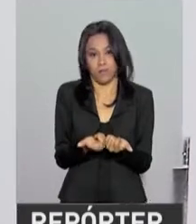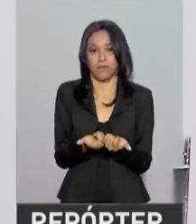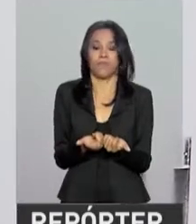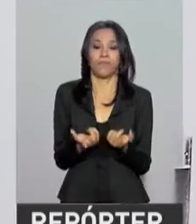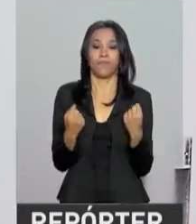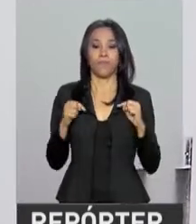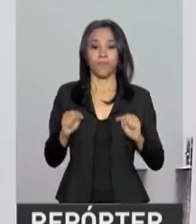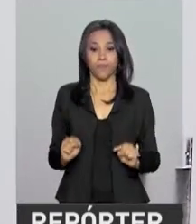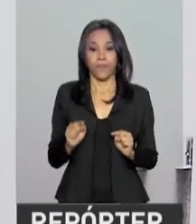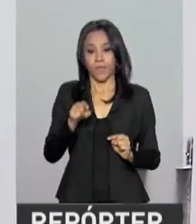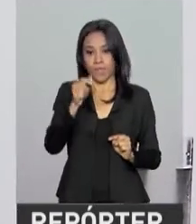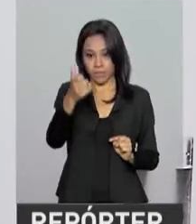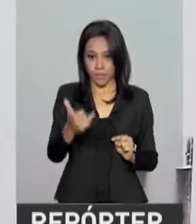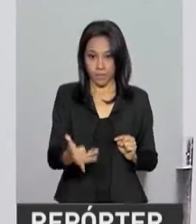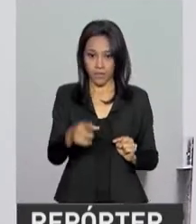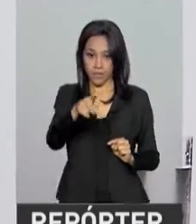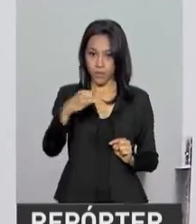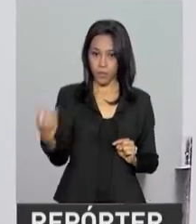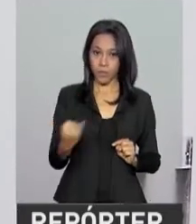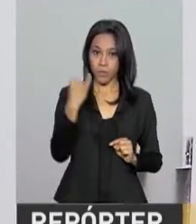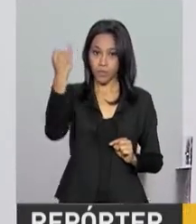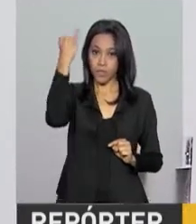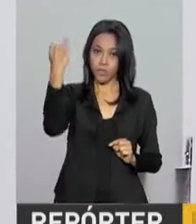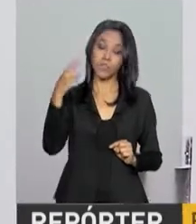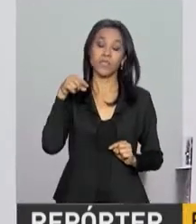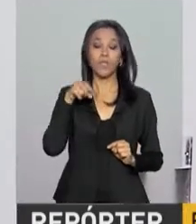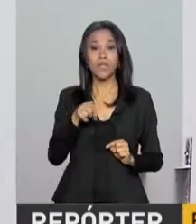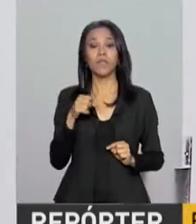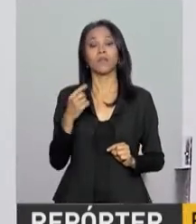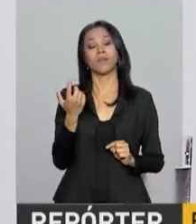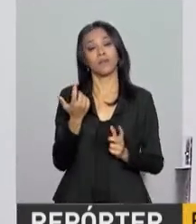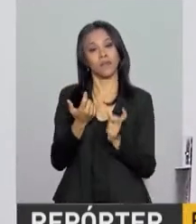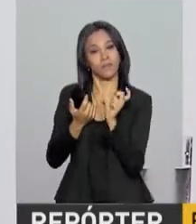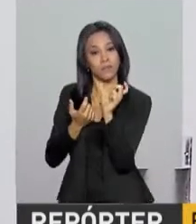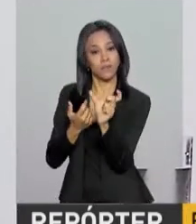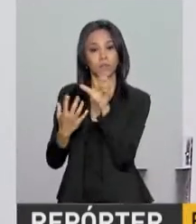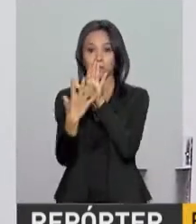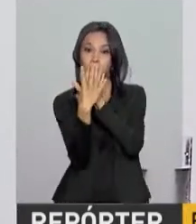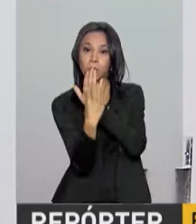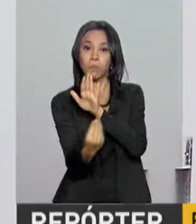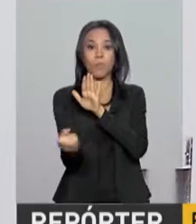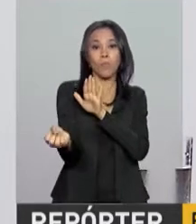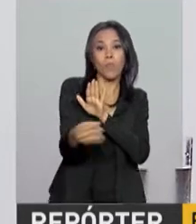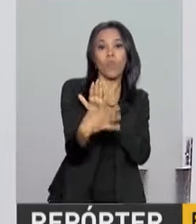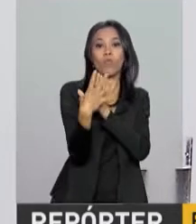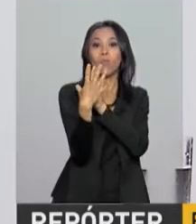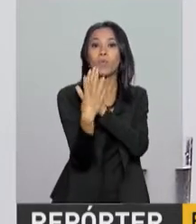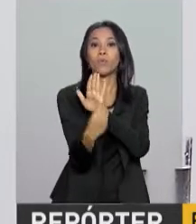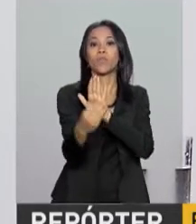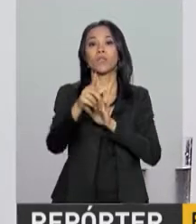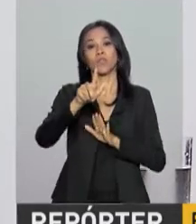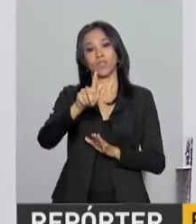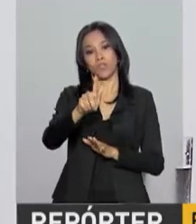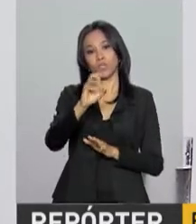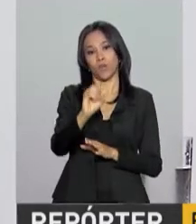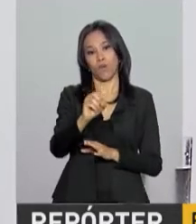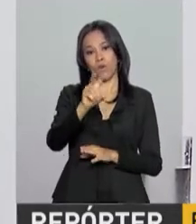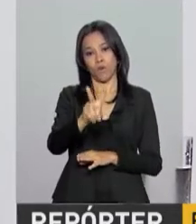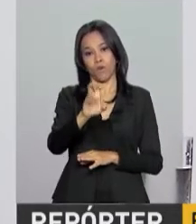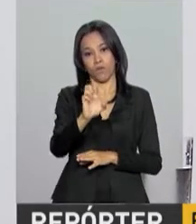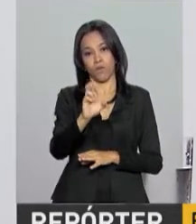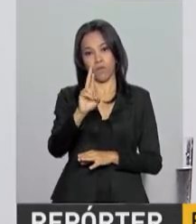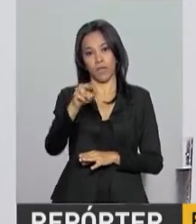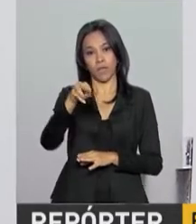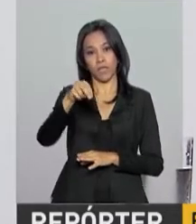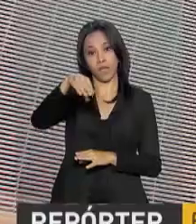no índice ea governança insista sendo sejam ser um instrumento para para o aprimoramento